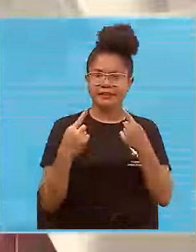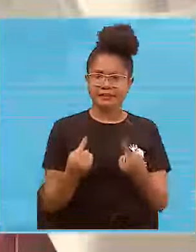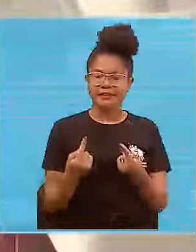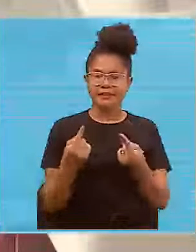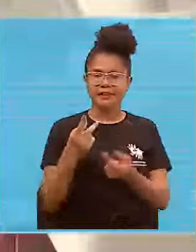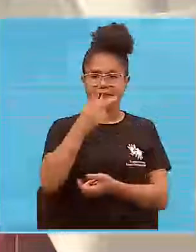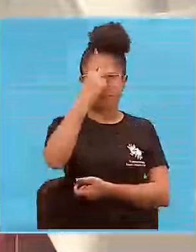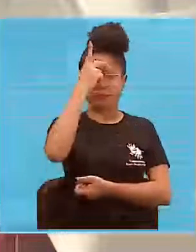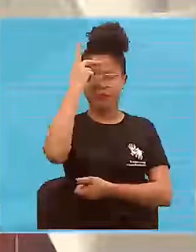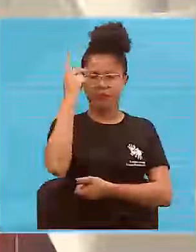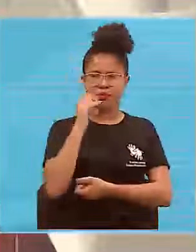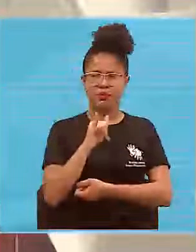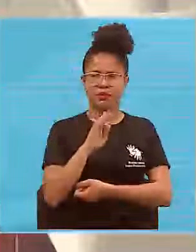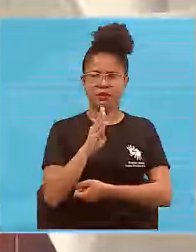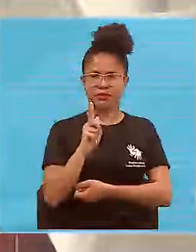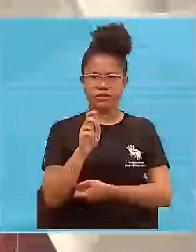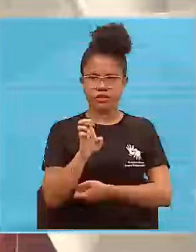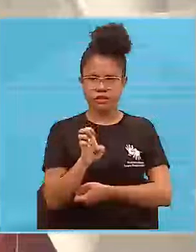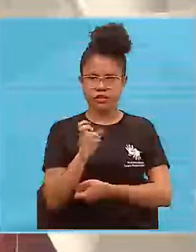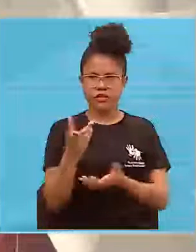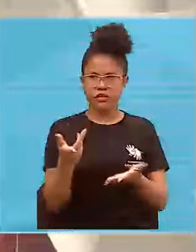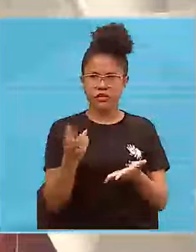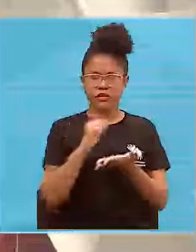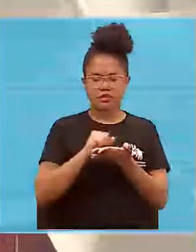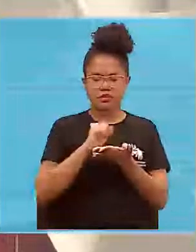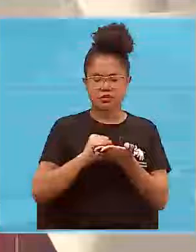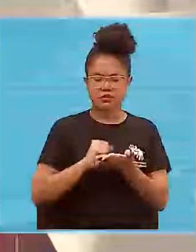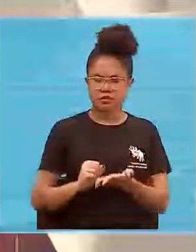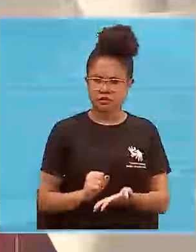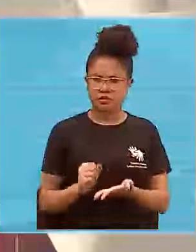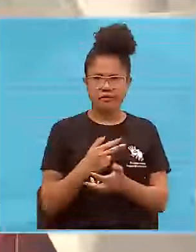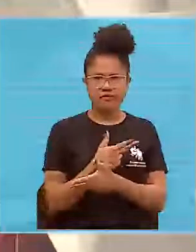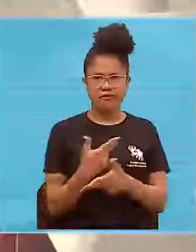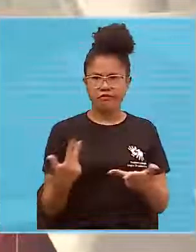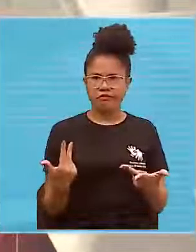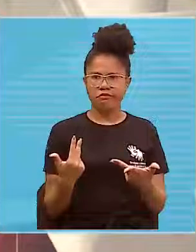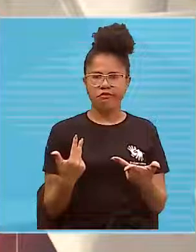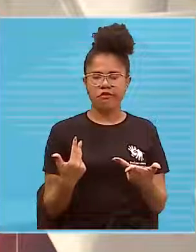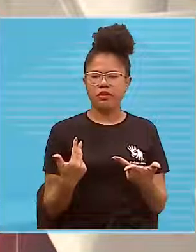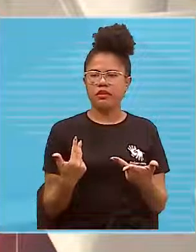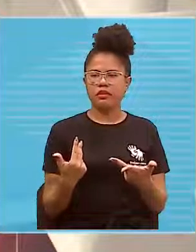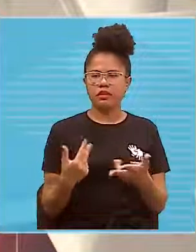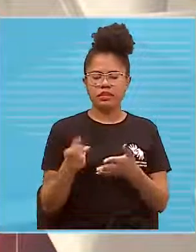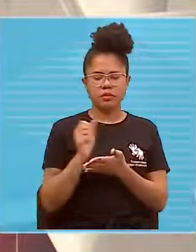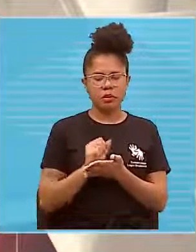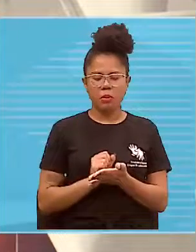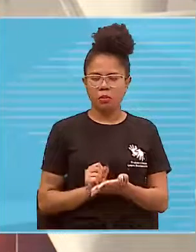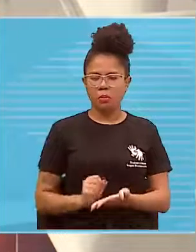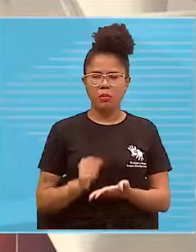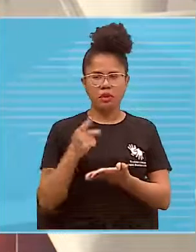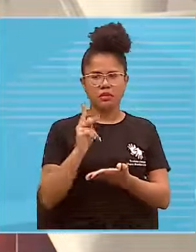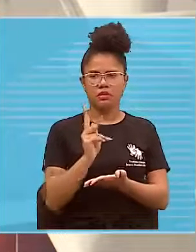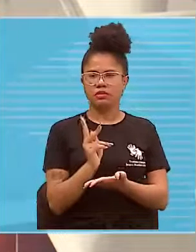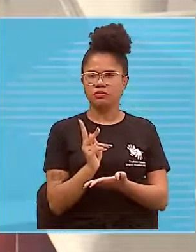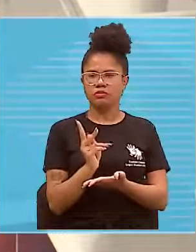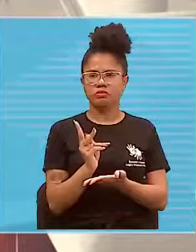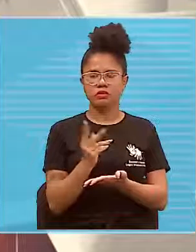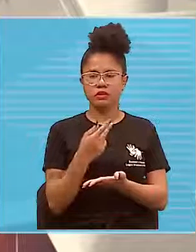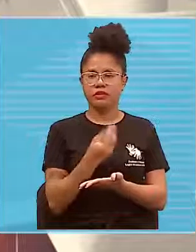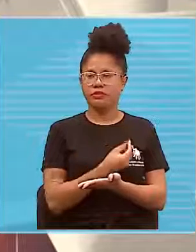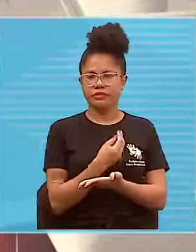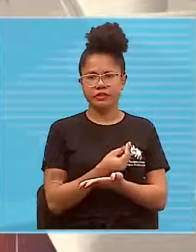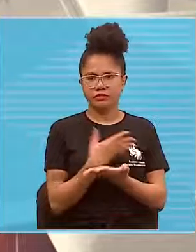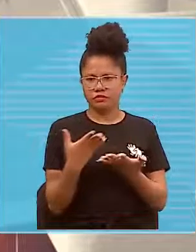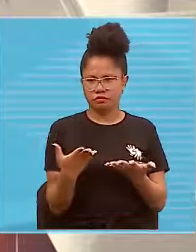IBGE, ele faz o quê? É uma coleta de dados. O pessoal do IBGE faz uma coleta de dados. E essa coleta